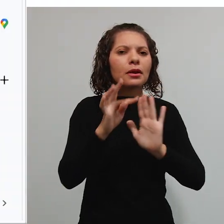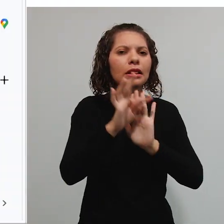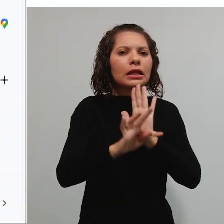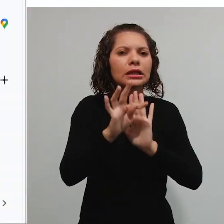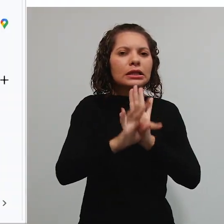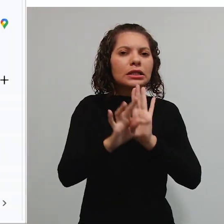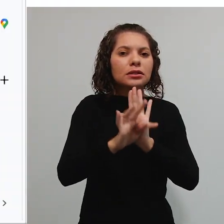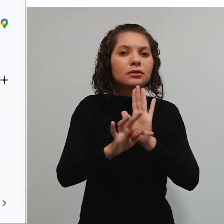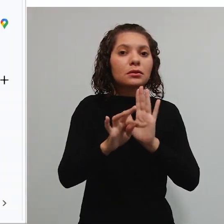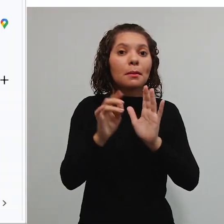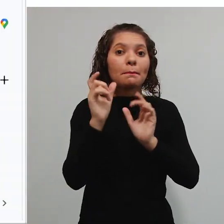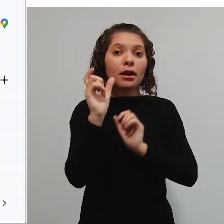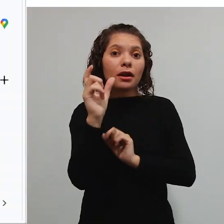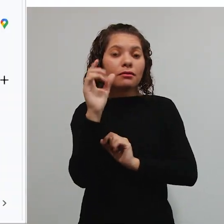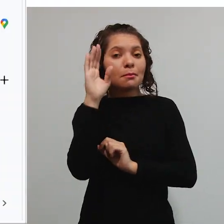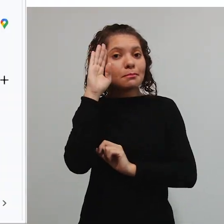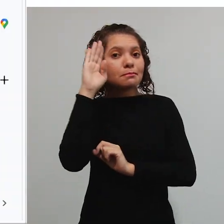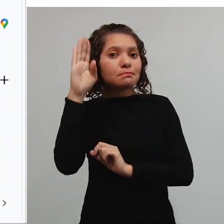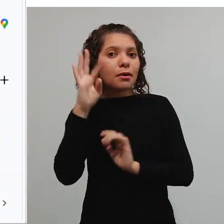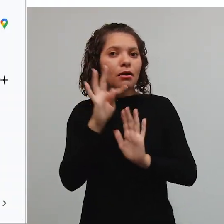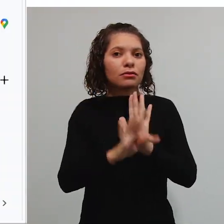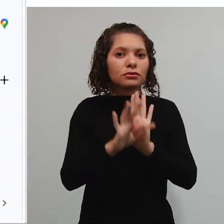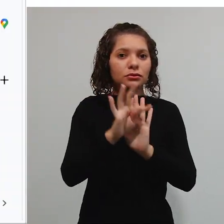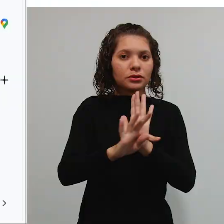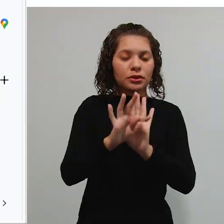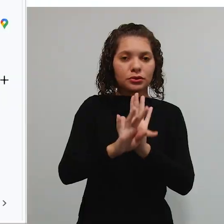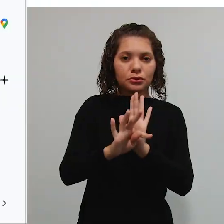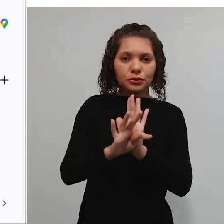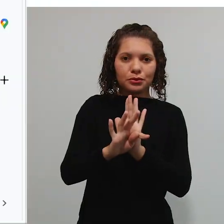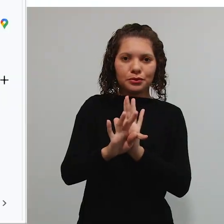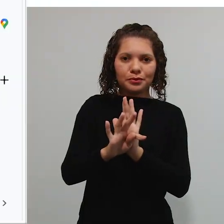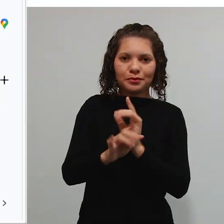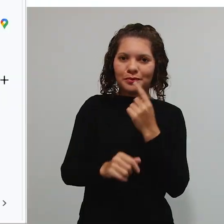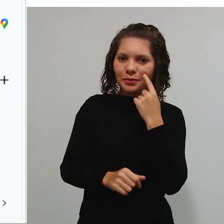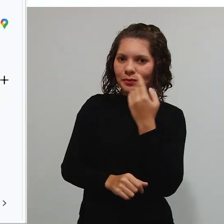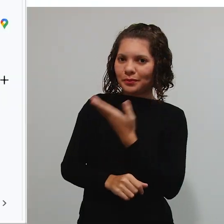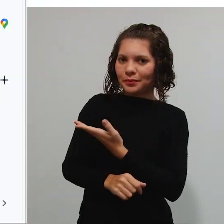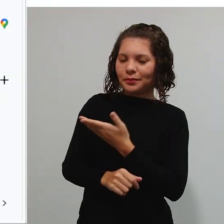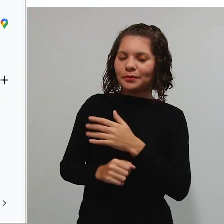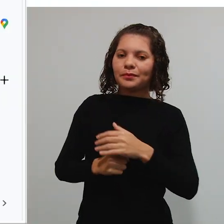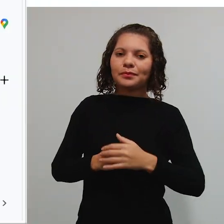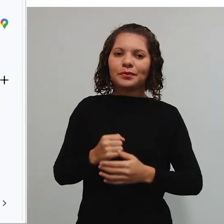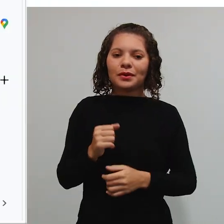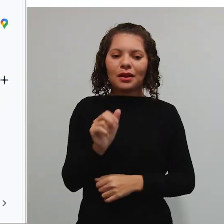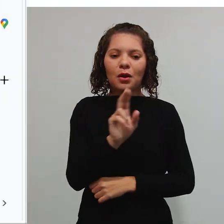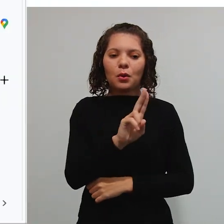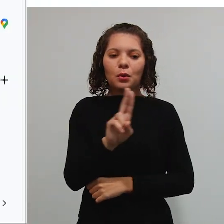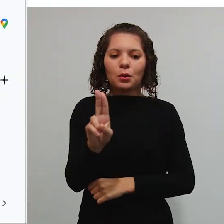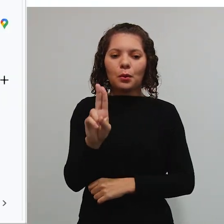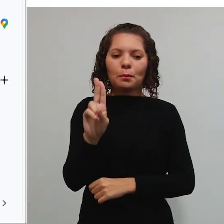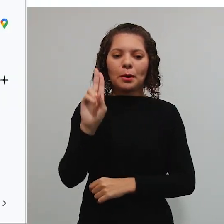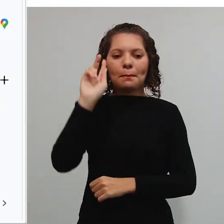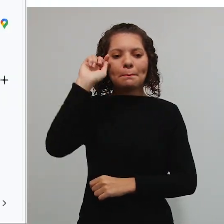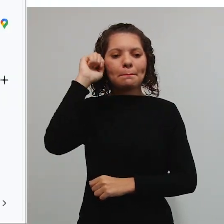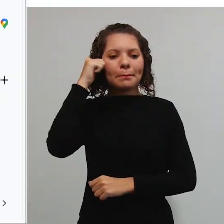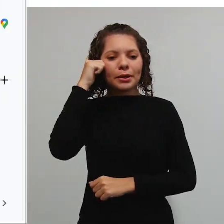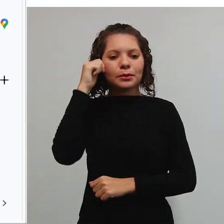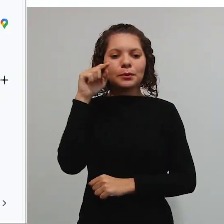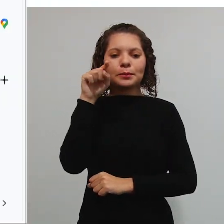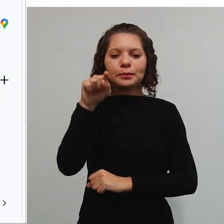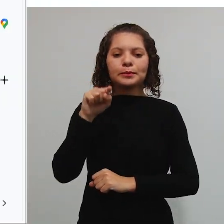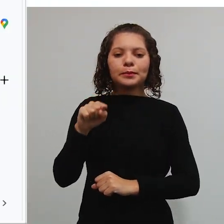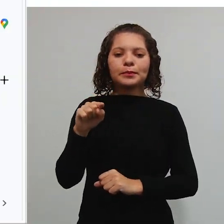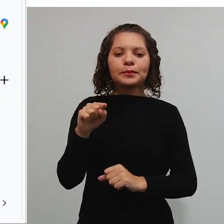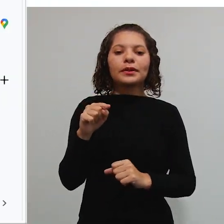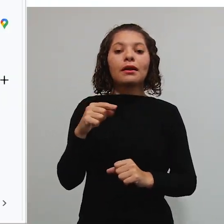principais palavras de um texto, tá? O nome é palavras-chave, separada aqui por hífen, 2 pontos. E